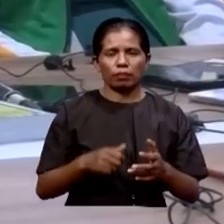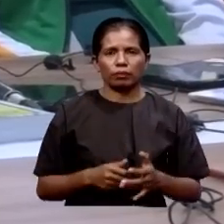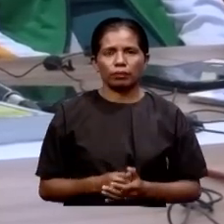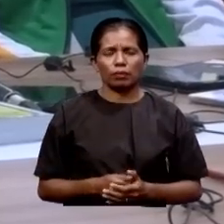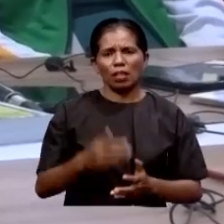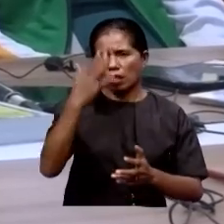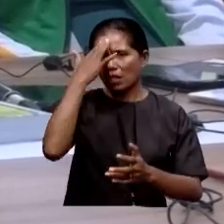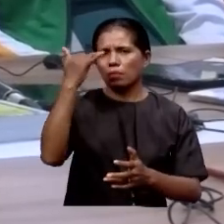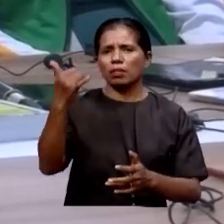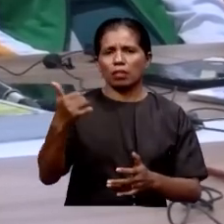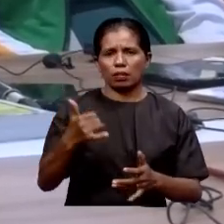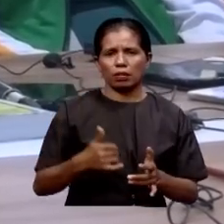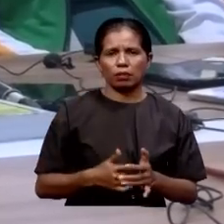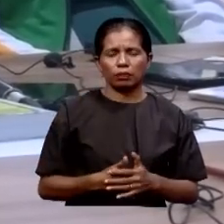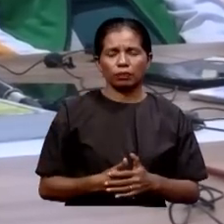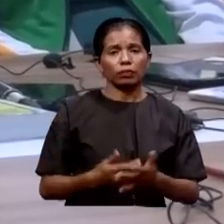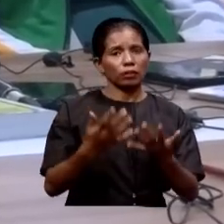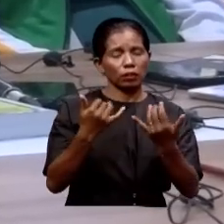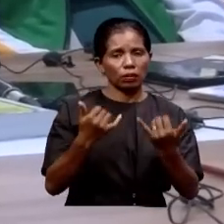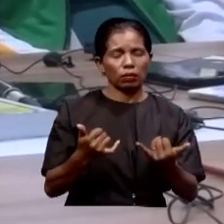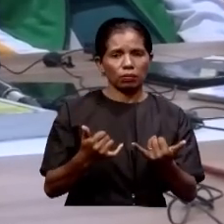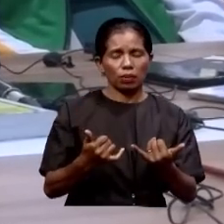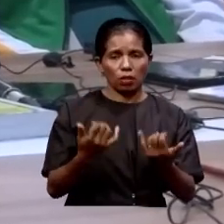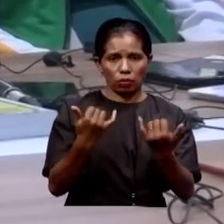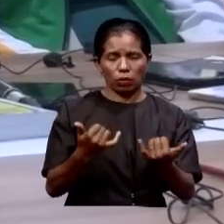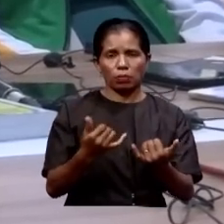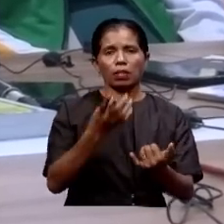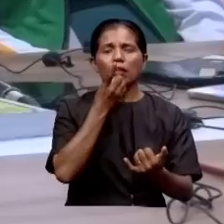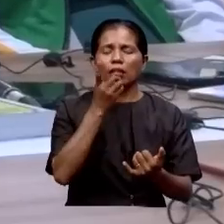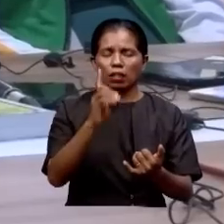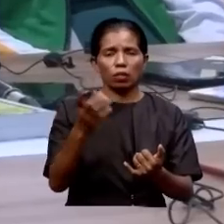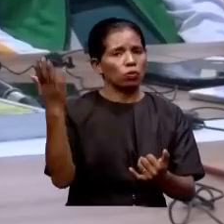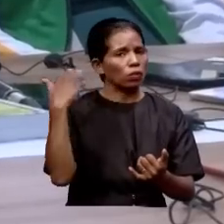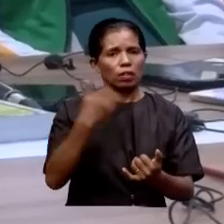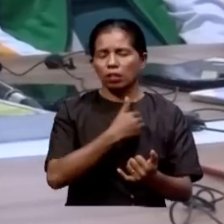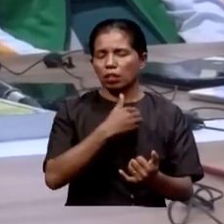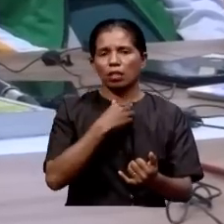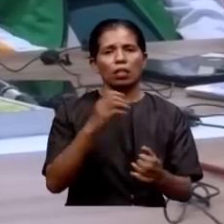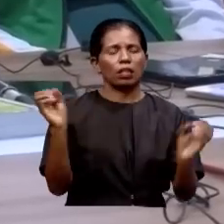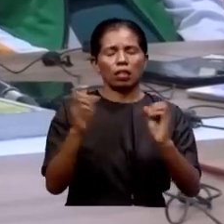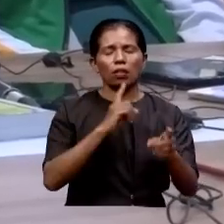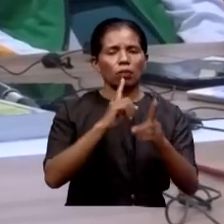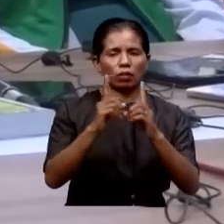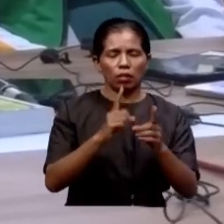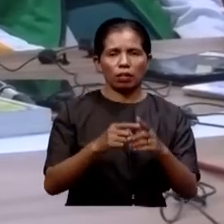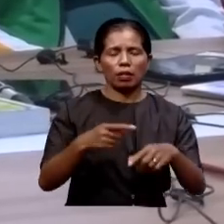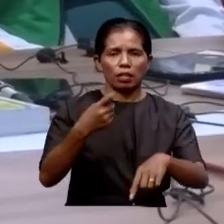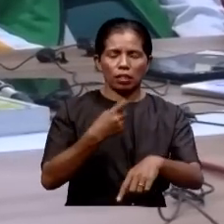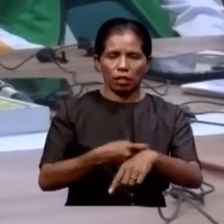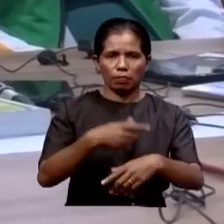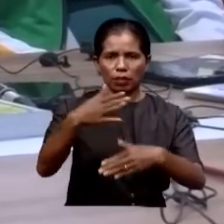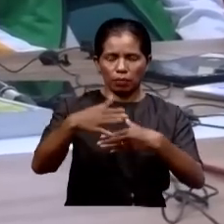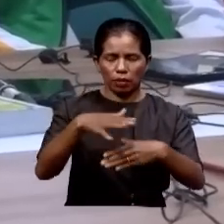tambah saida mak agora me foi declara. Antes de ela foi declara. Hariha ona tempo